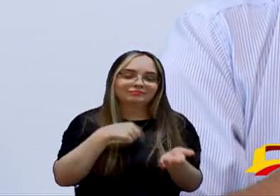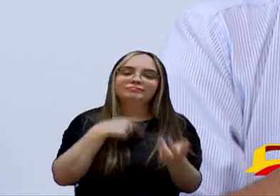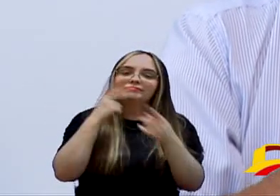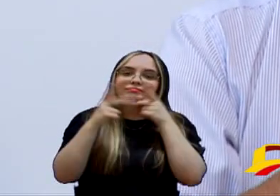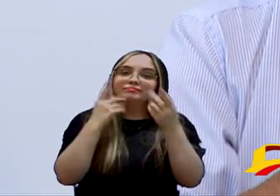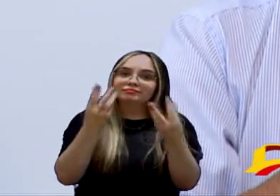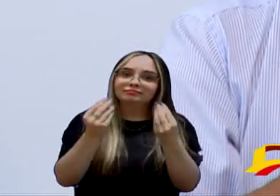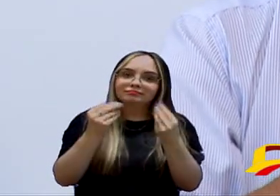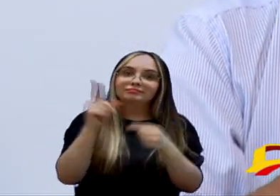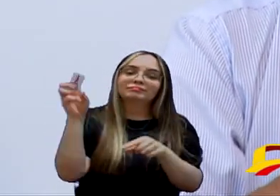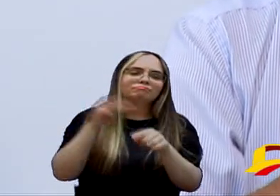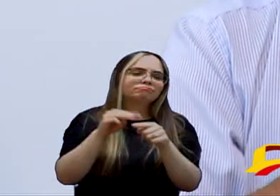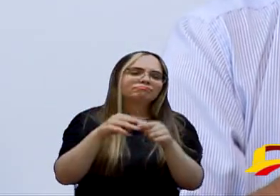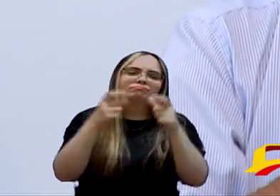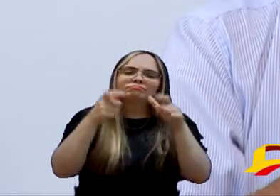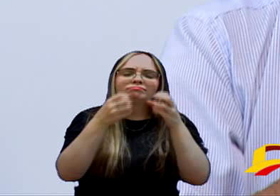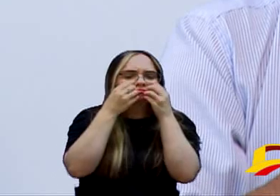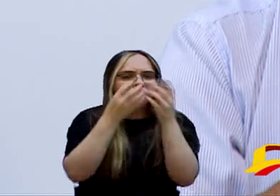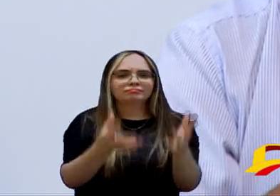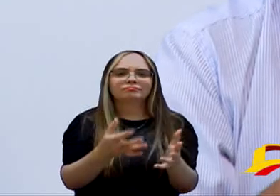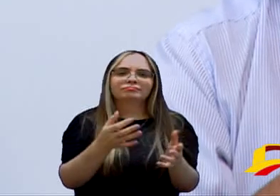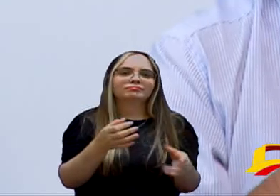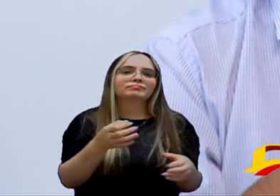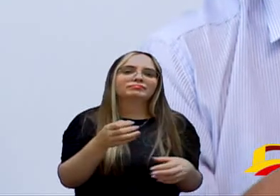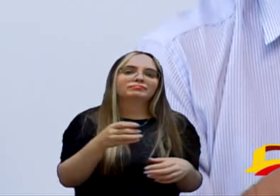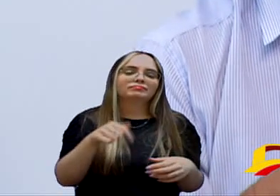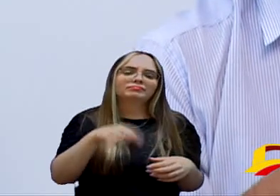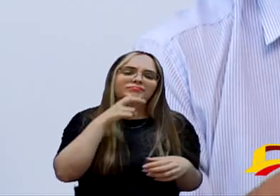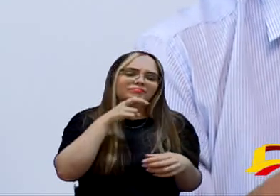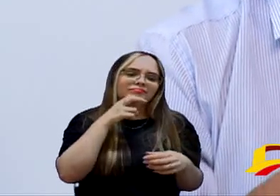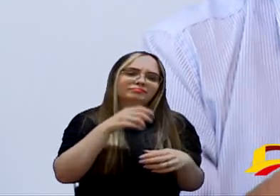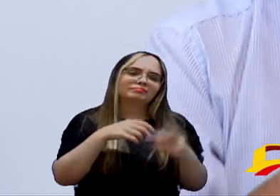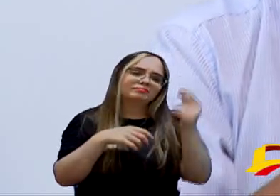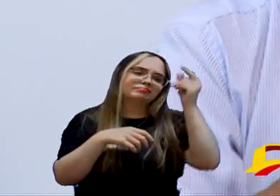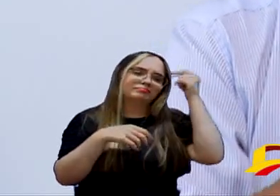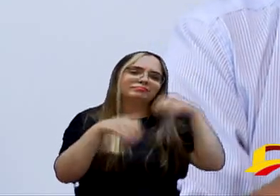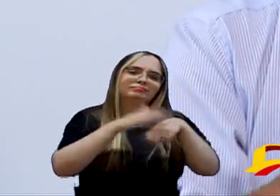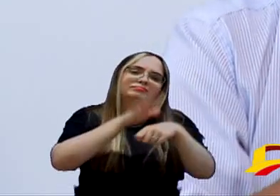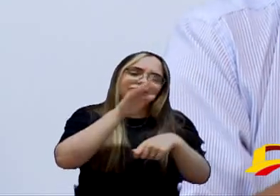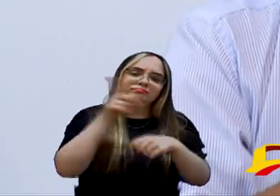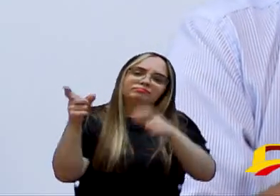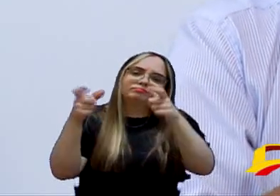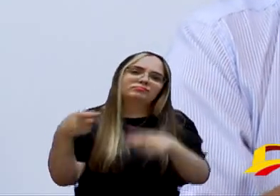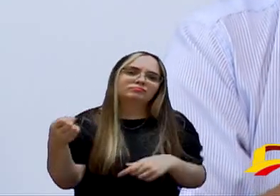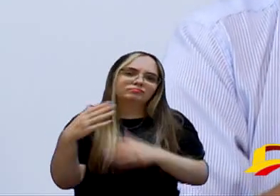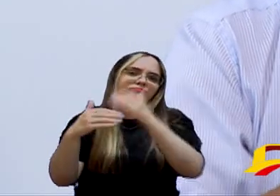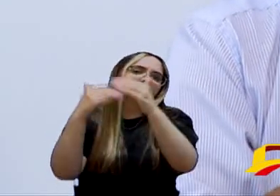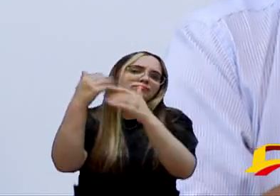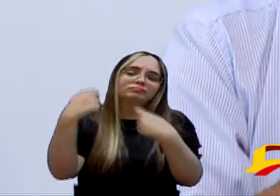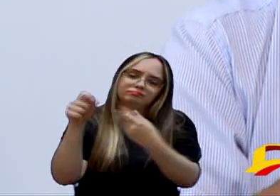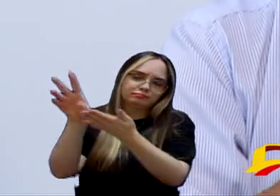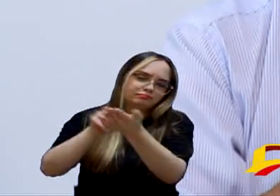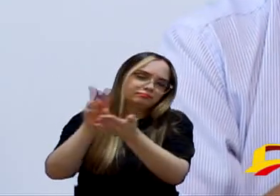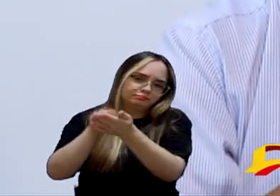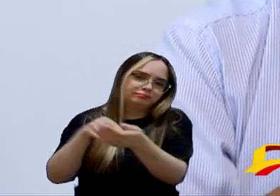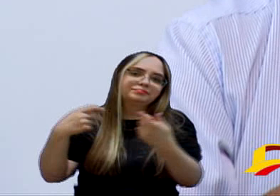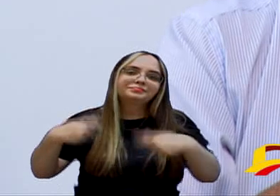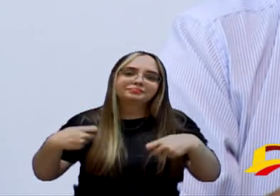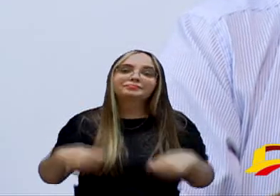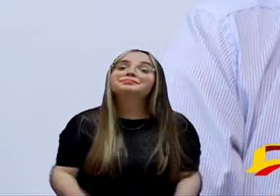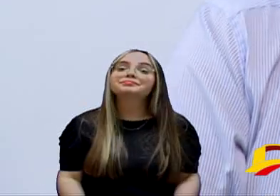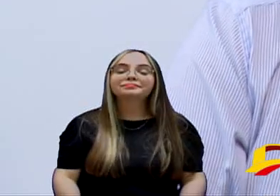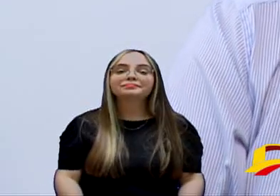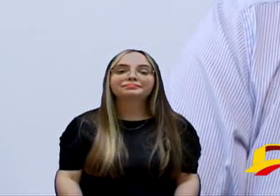porque é uma cidade padrão Sorocaba É uma cidade mais velha mas é aprende ndo com coisa boa que você vai você vai pegar coisa boa Então